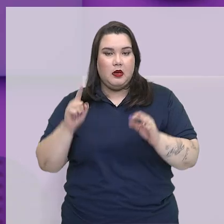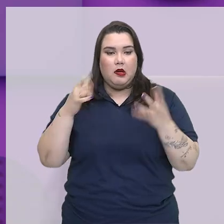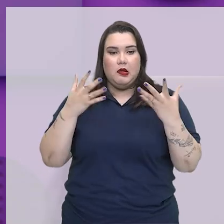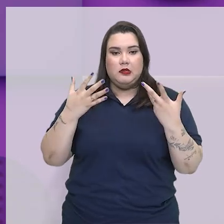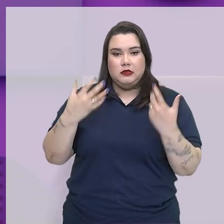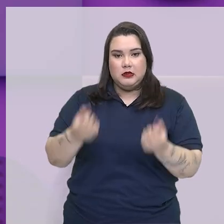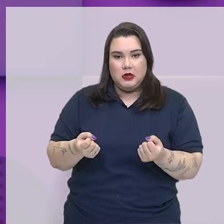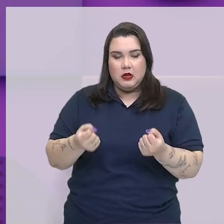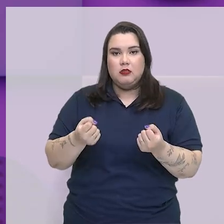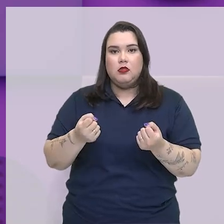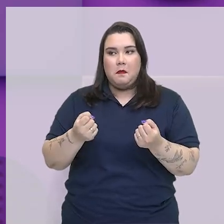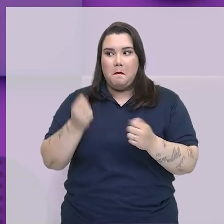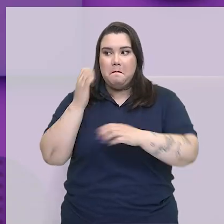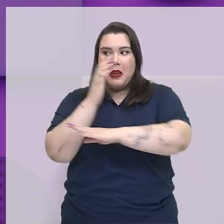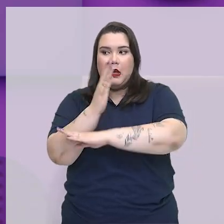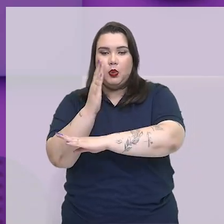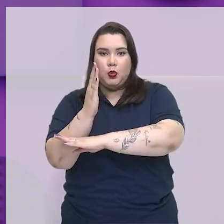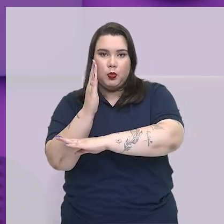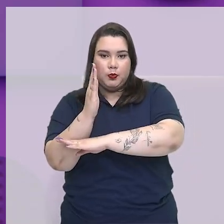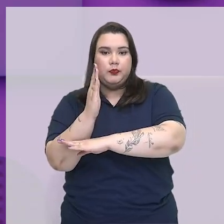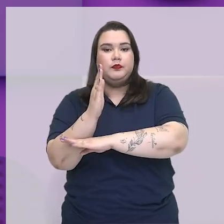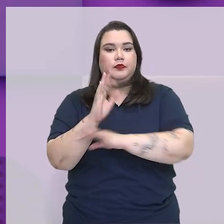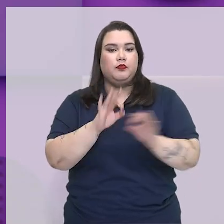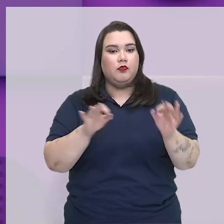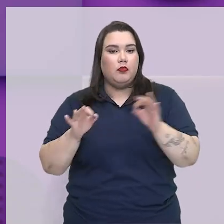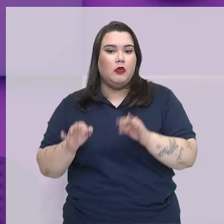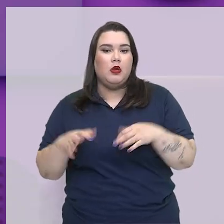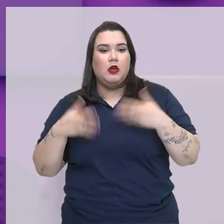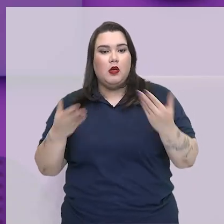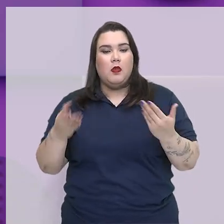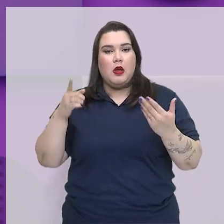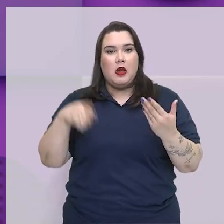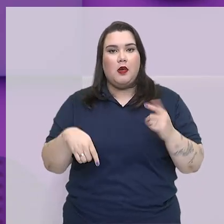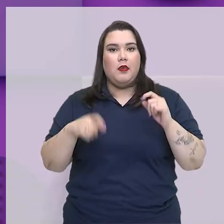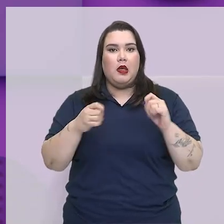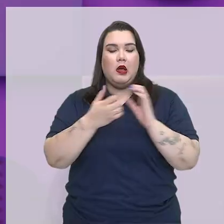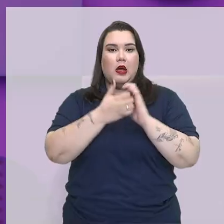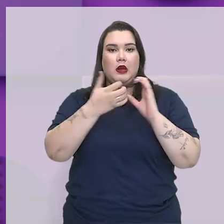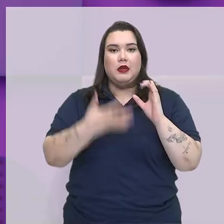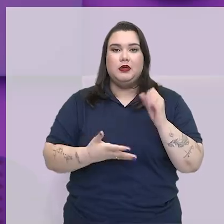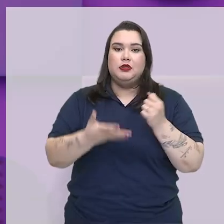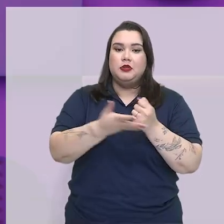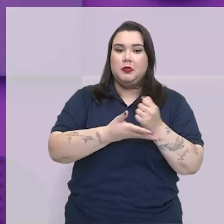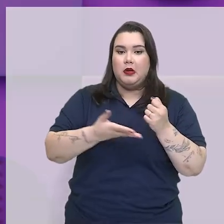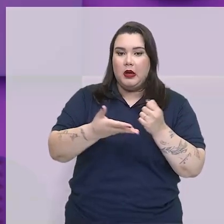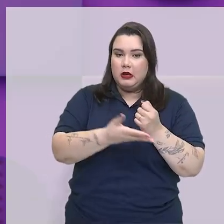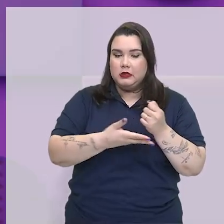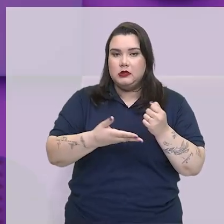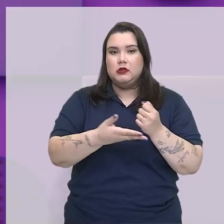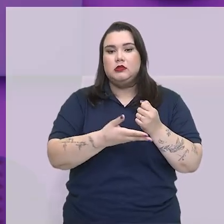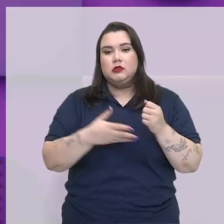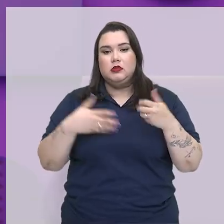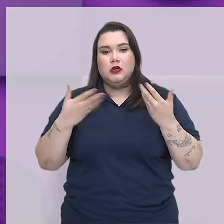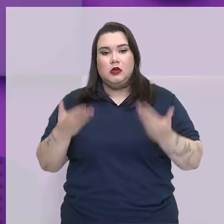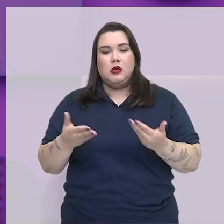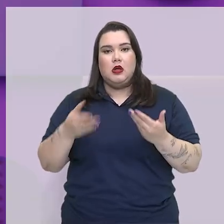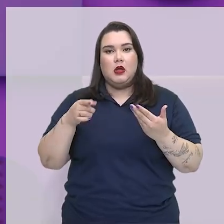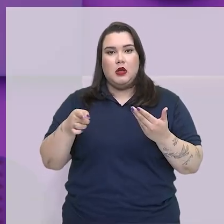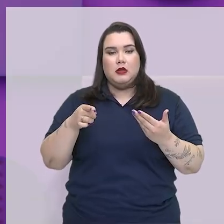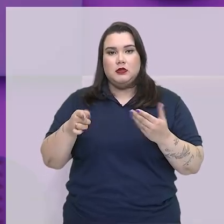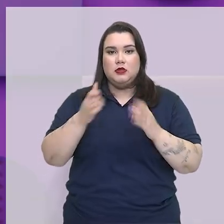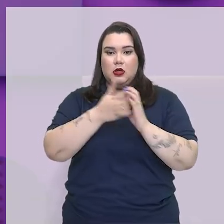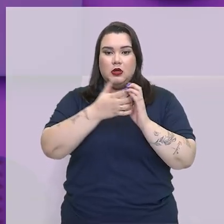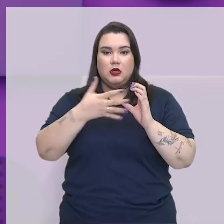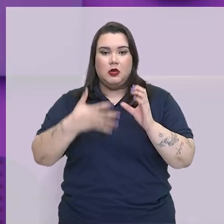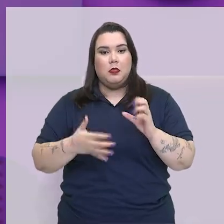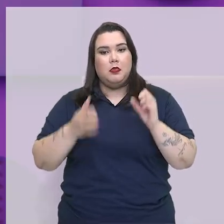sem definição. Por isso, eles são chamados de noções primitivas. E esses entes